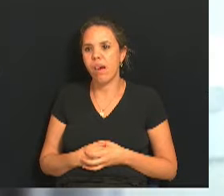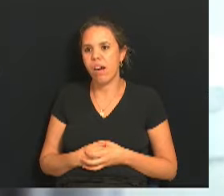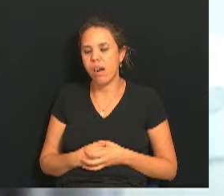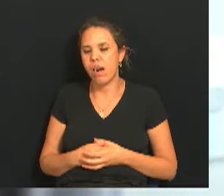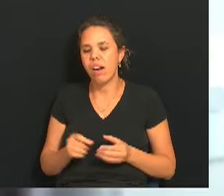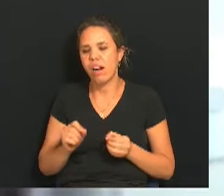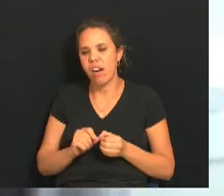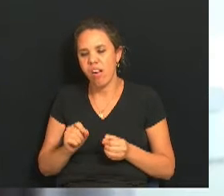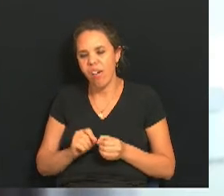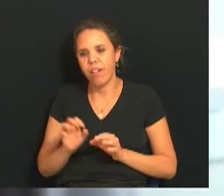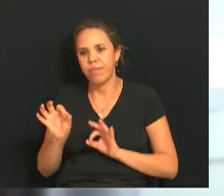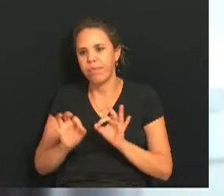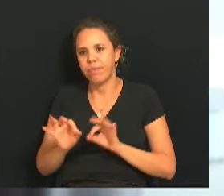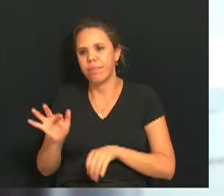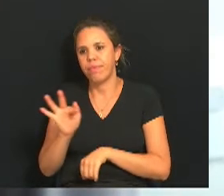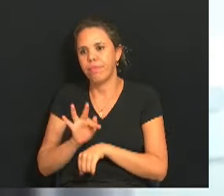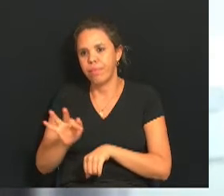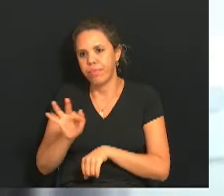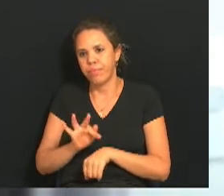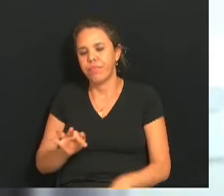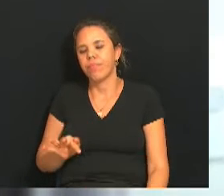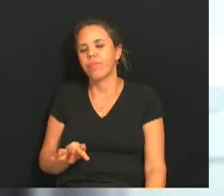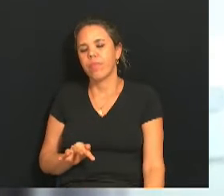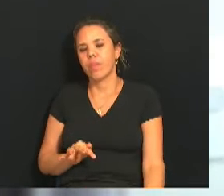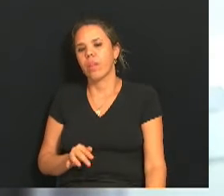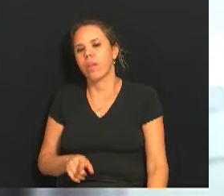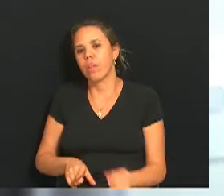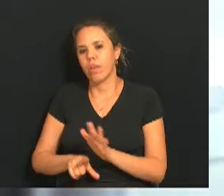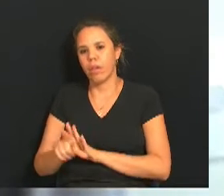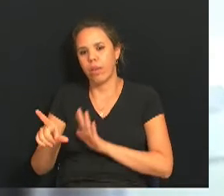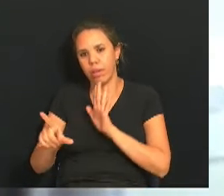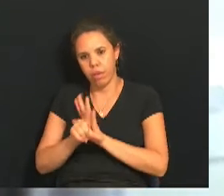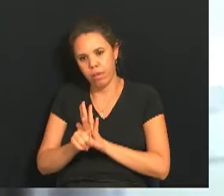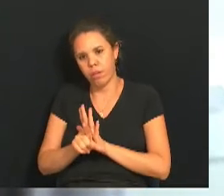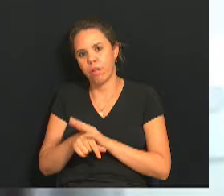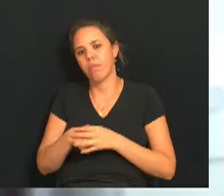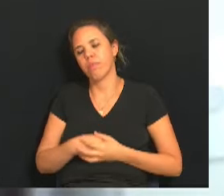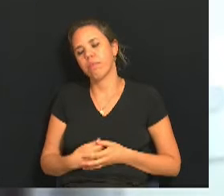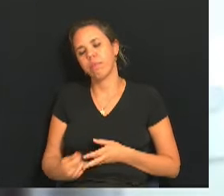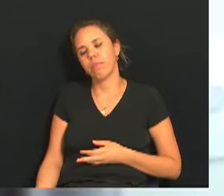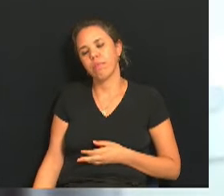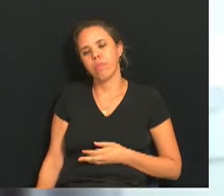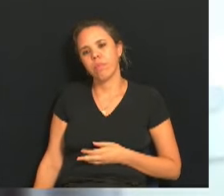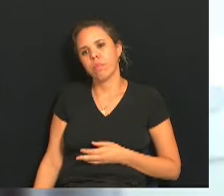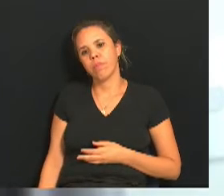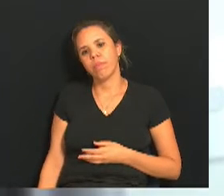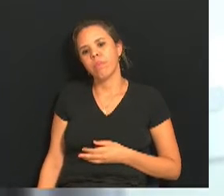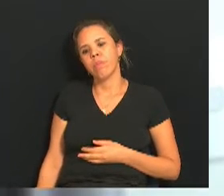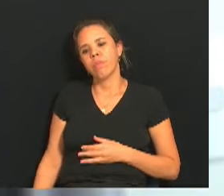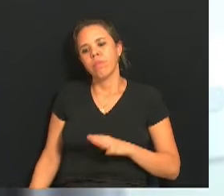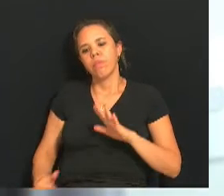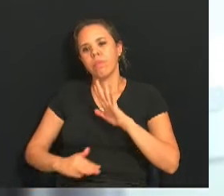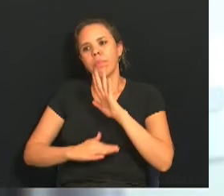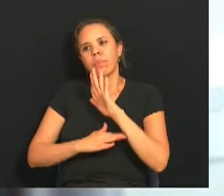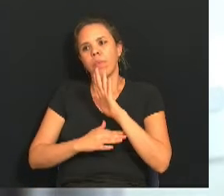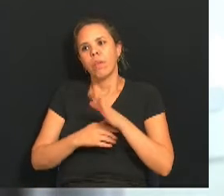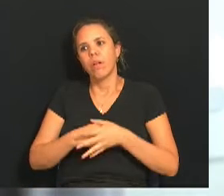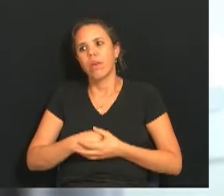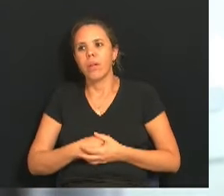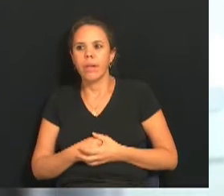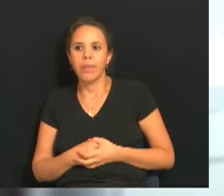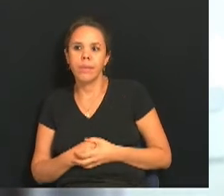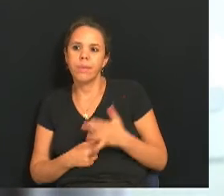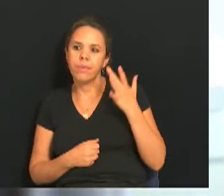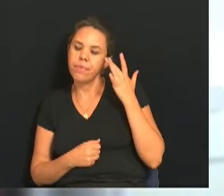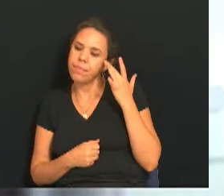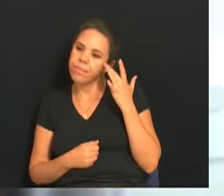a formalização da consulta dessa lei e poder fazer o encaminhamento para a Câmara, né? E acho que a